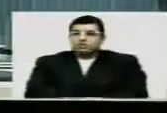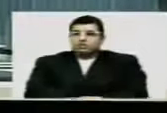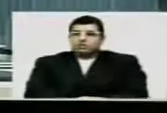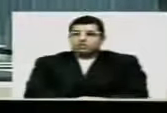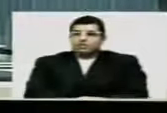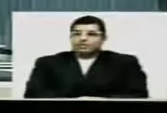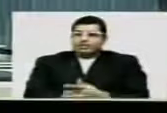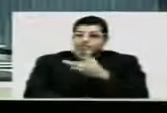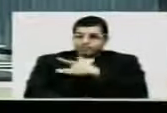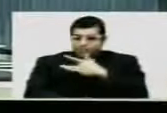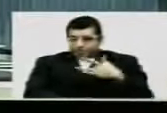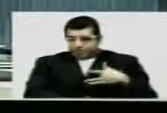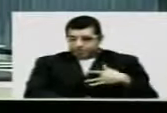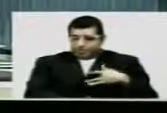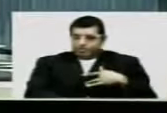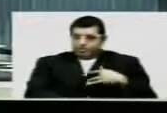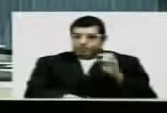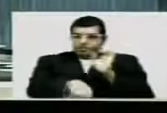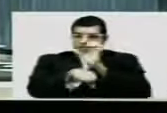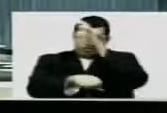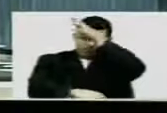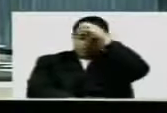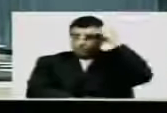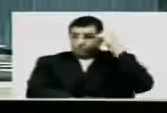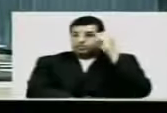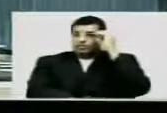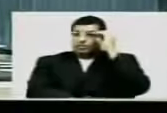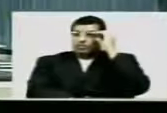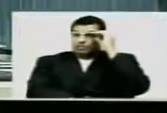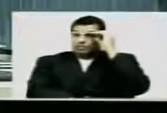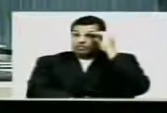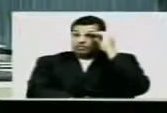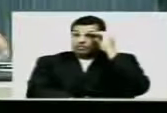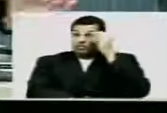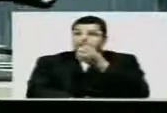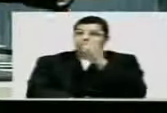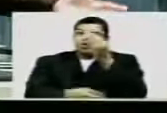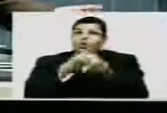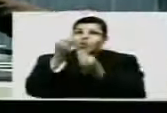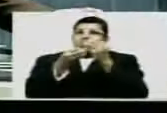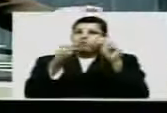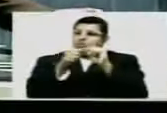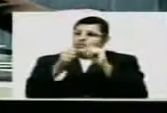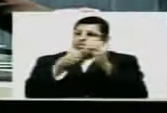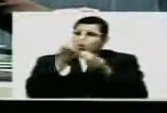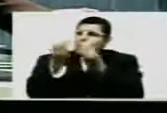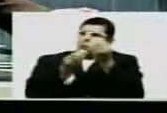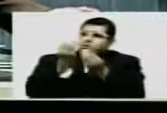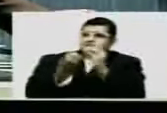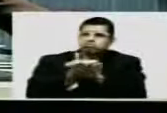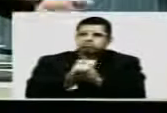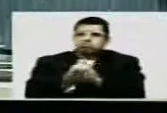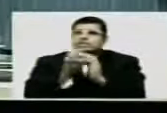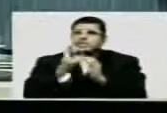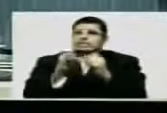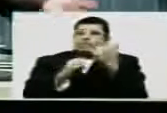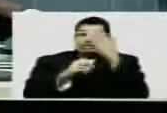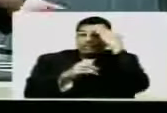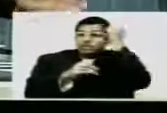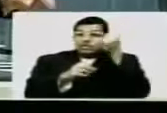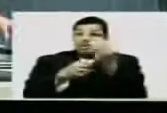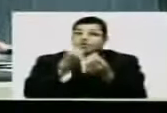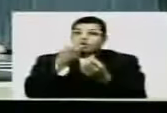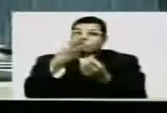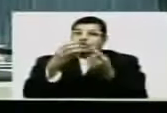Manaus e a saúde financeira do estado do Amazonas. Como fazer isso se não sabe